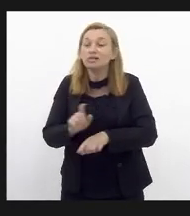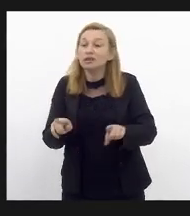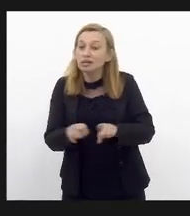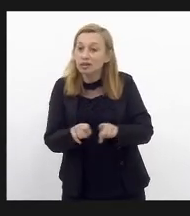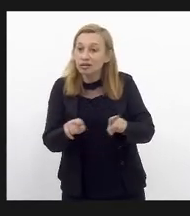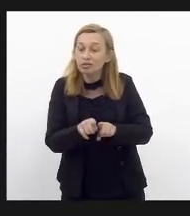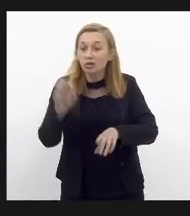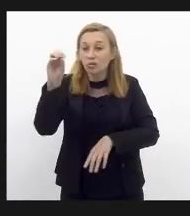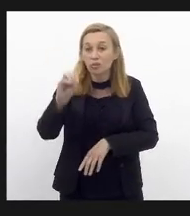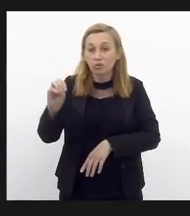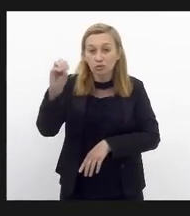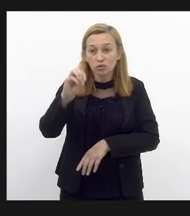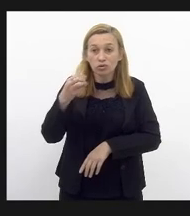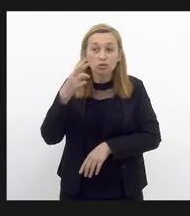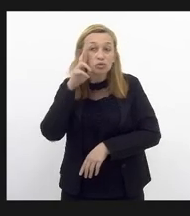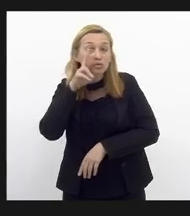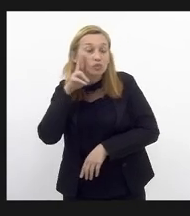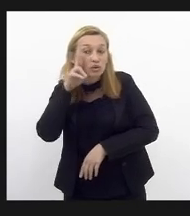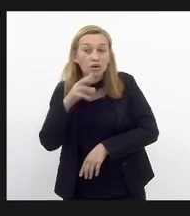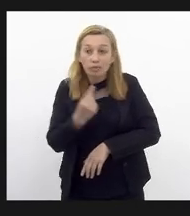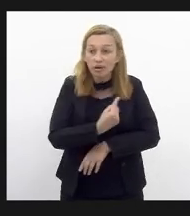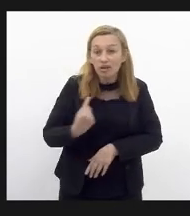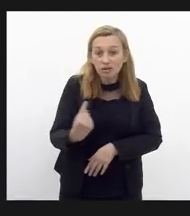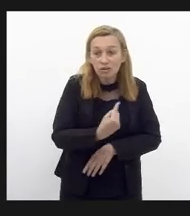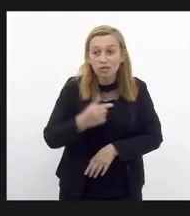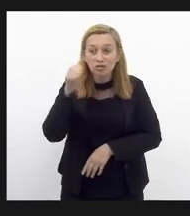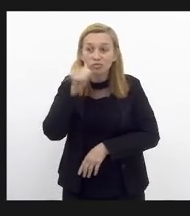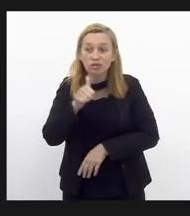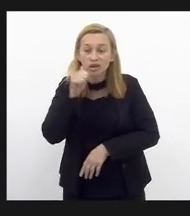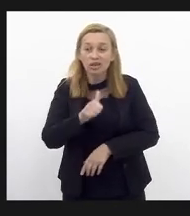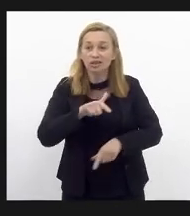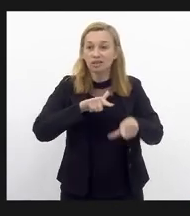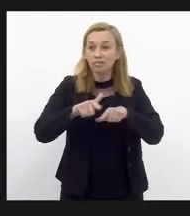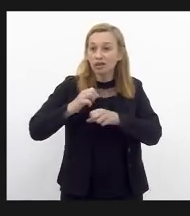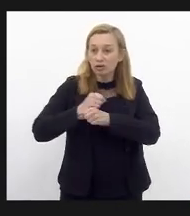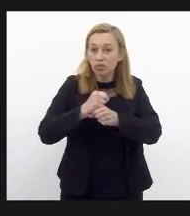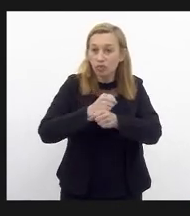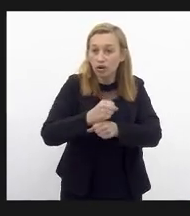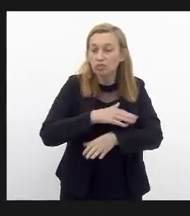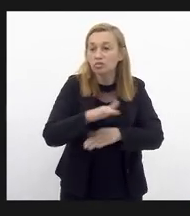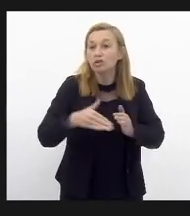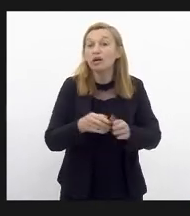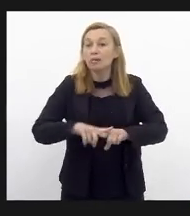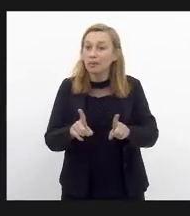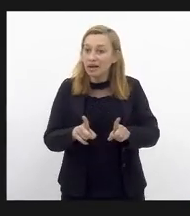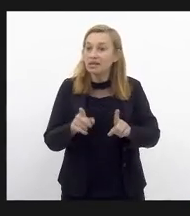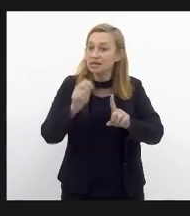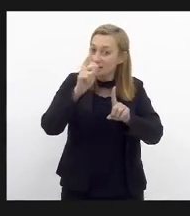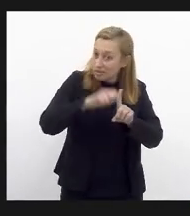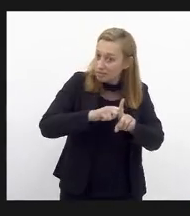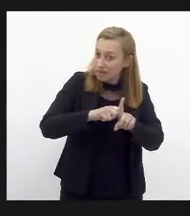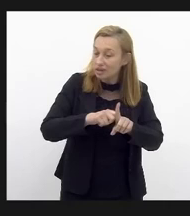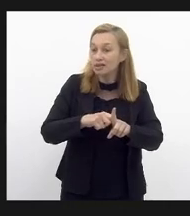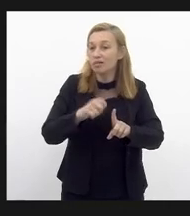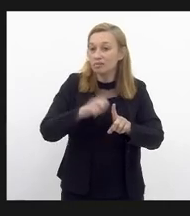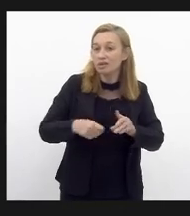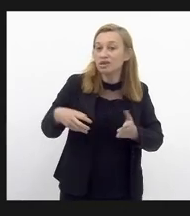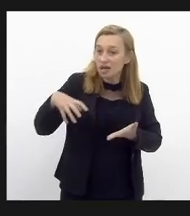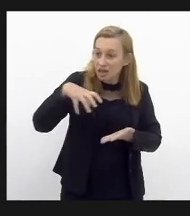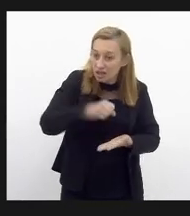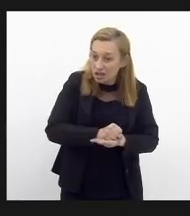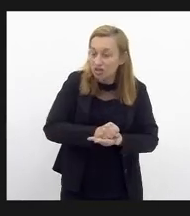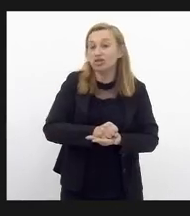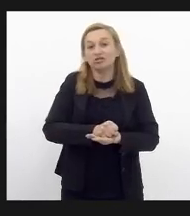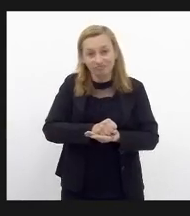do Outubro Rosa, que para nós, mulheres, trabalhamos o ano inteiro, mas esse mês é um mês que a gente registra